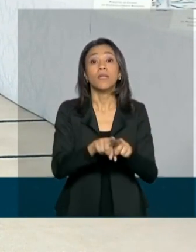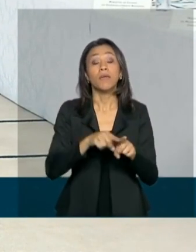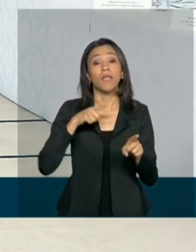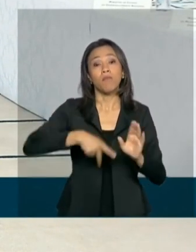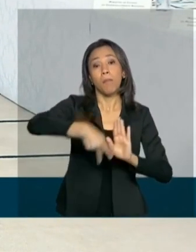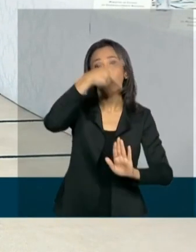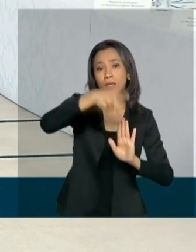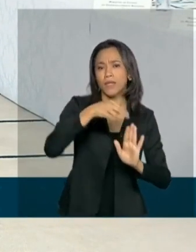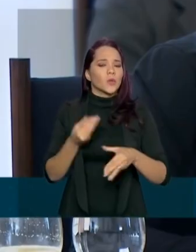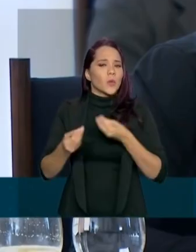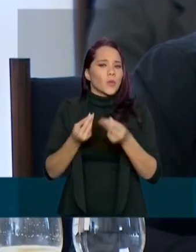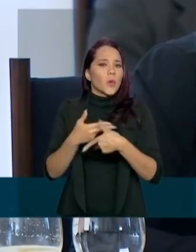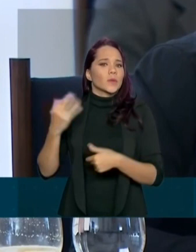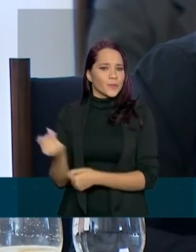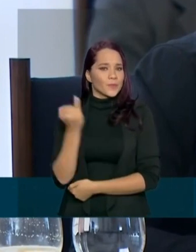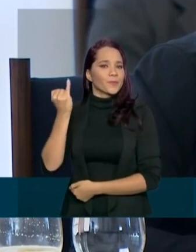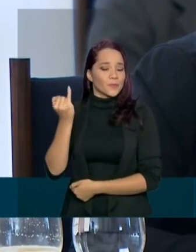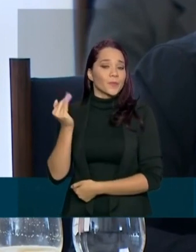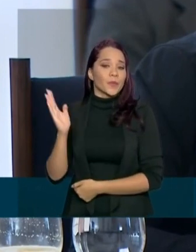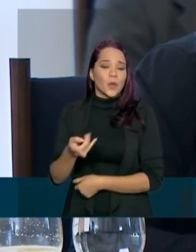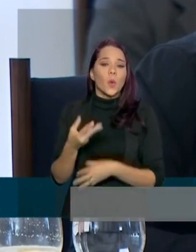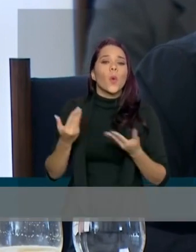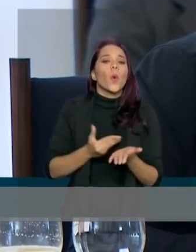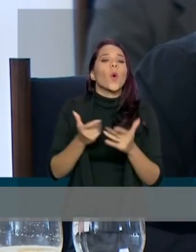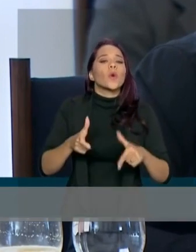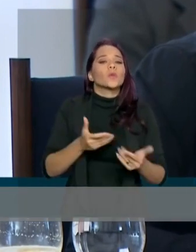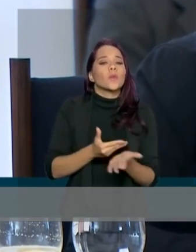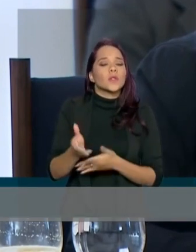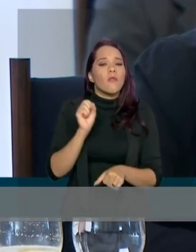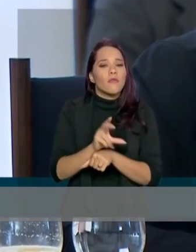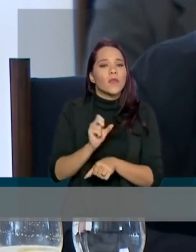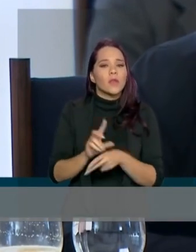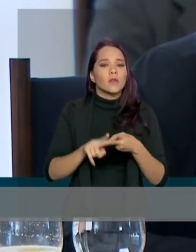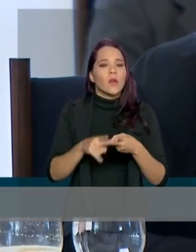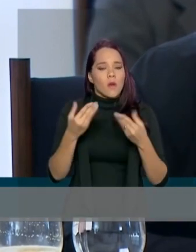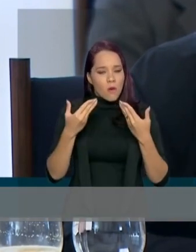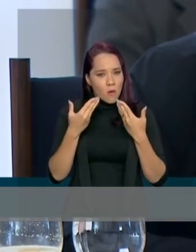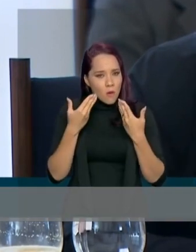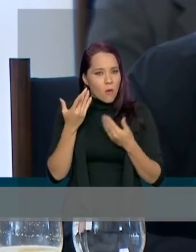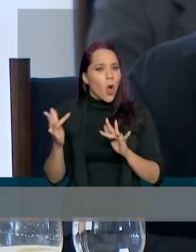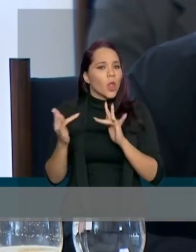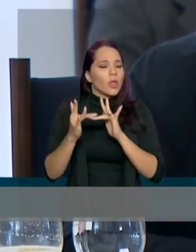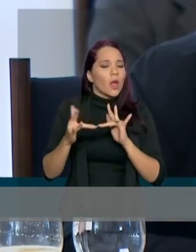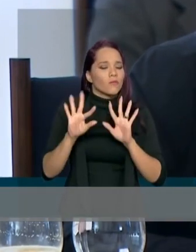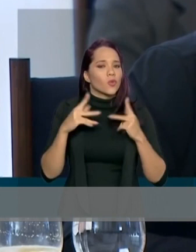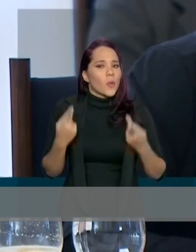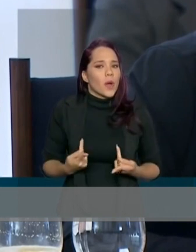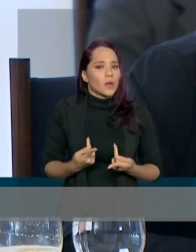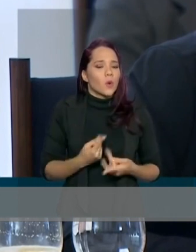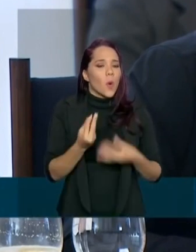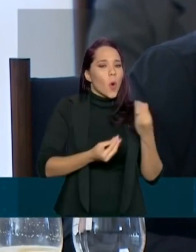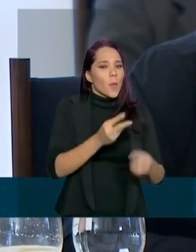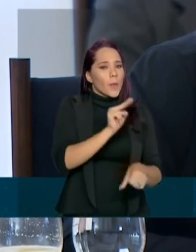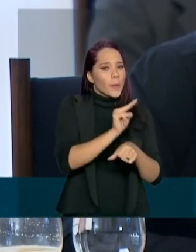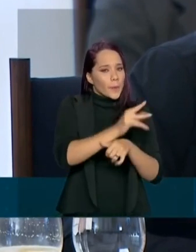diretrizes específicas da organização a origem do vírus o compartilhamento de amostras no contágio por humanos nos